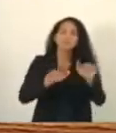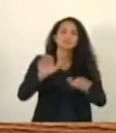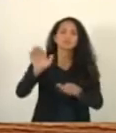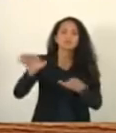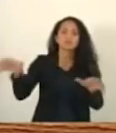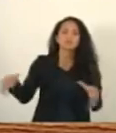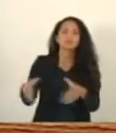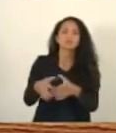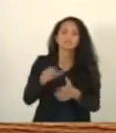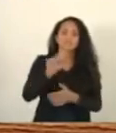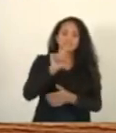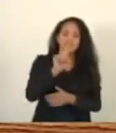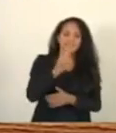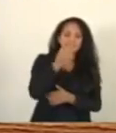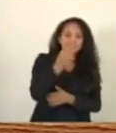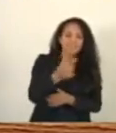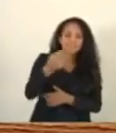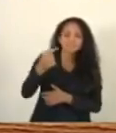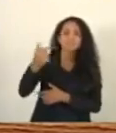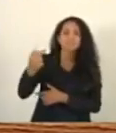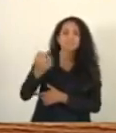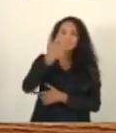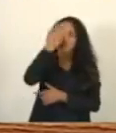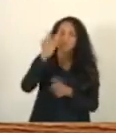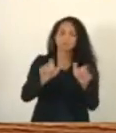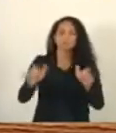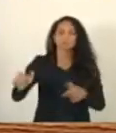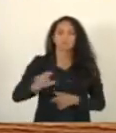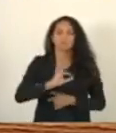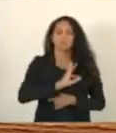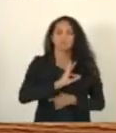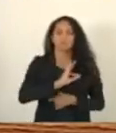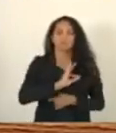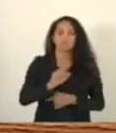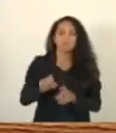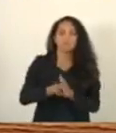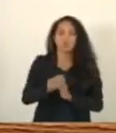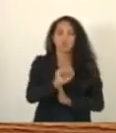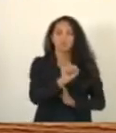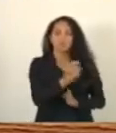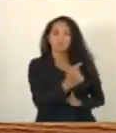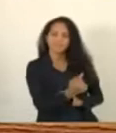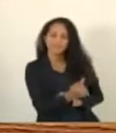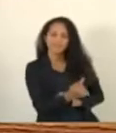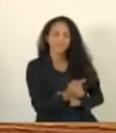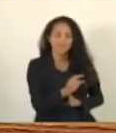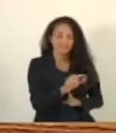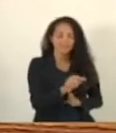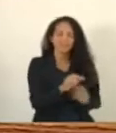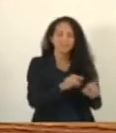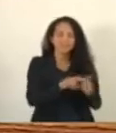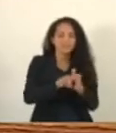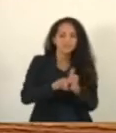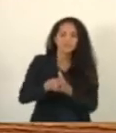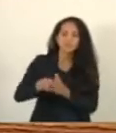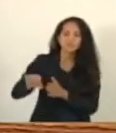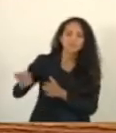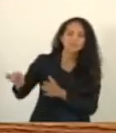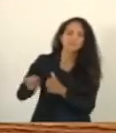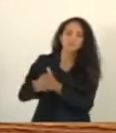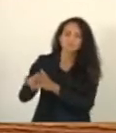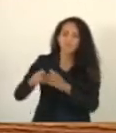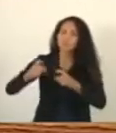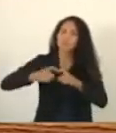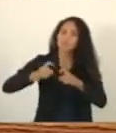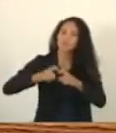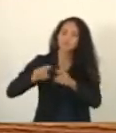uma turma de 117 policiais. São 80 investigadores, 27 peritos criminais e 10 médicos